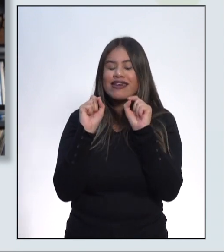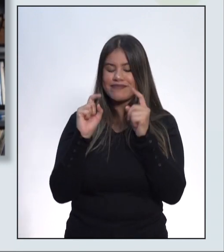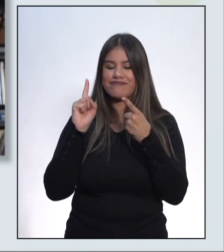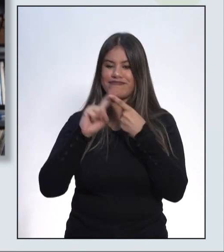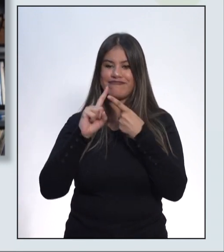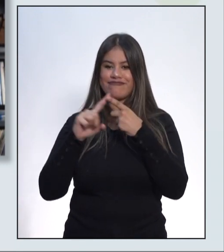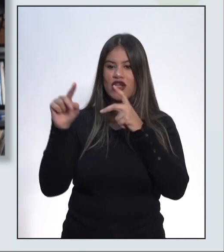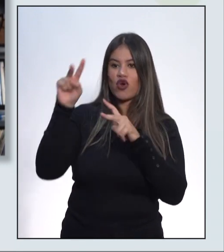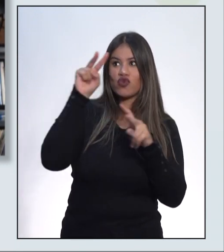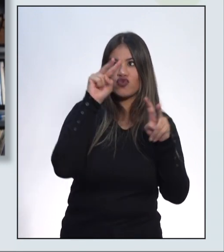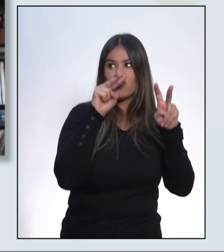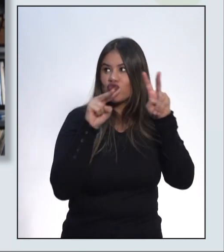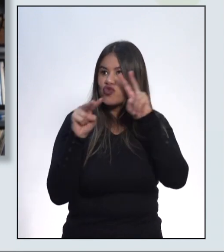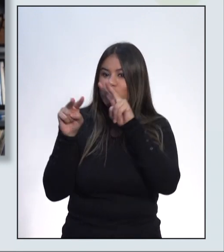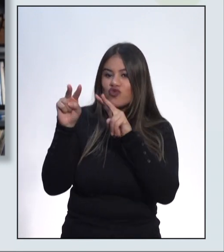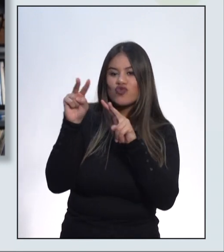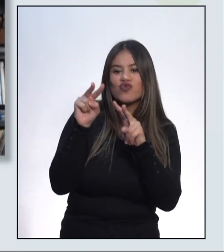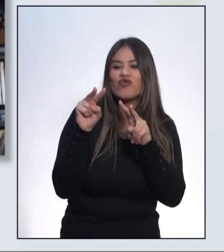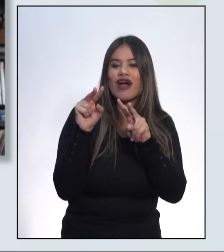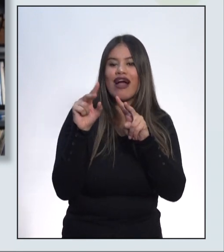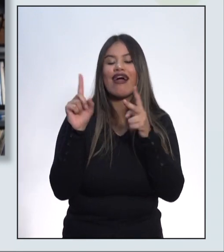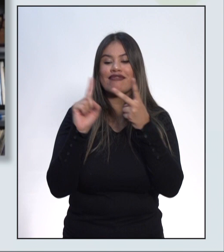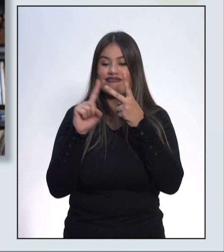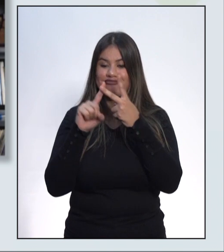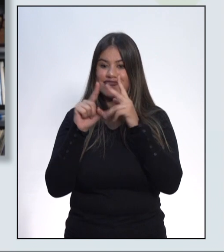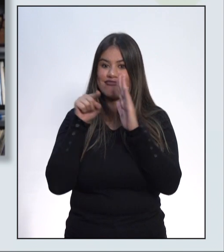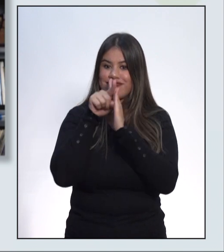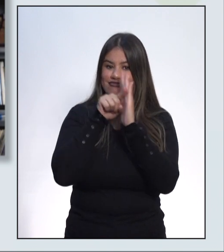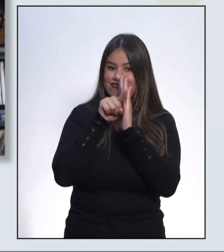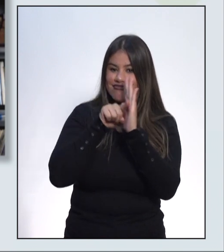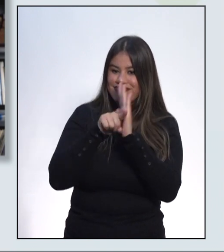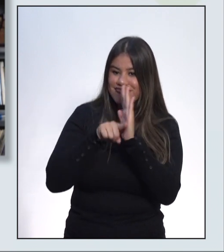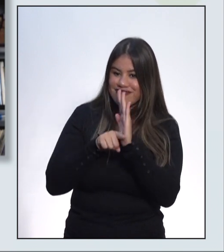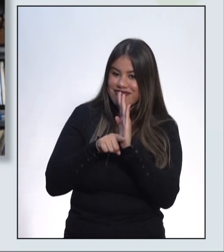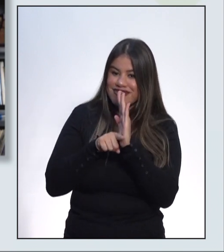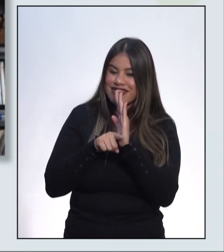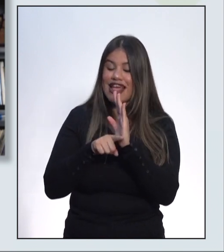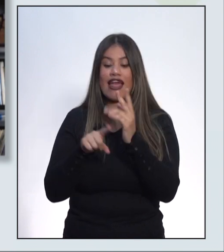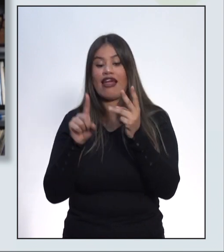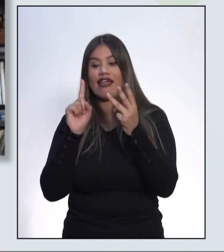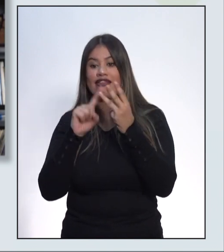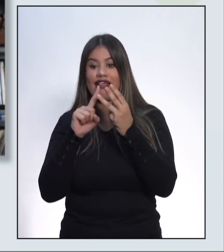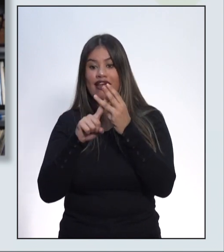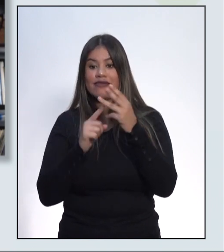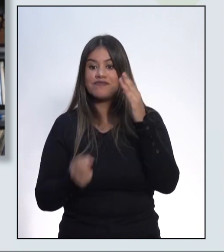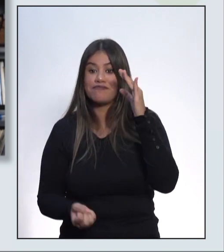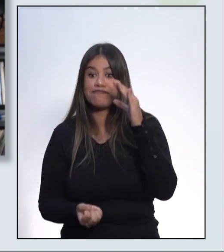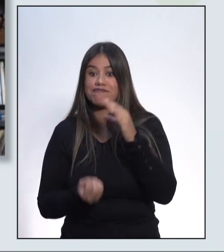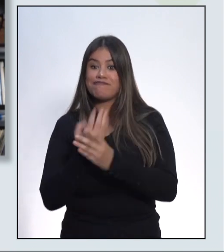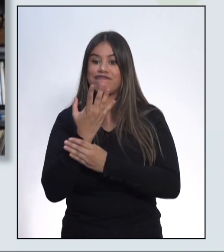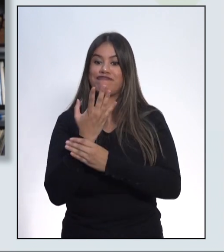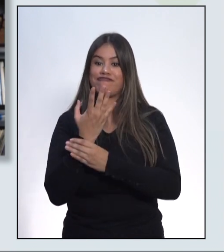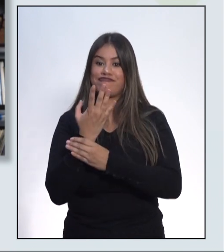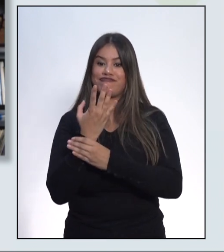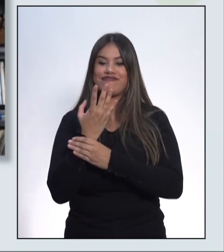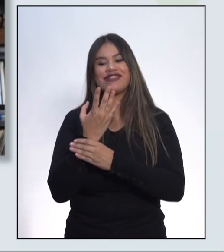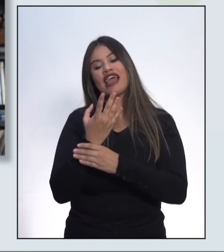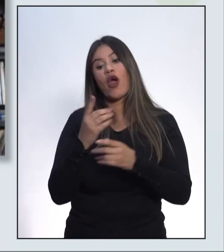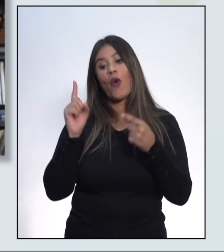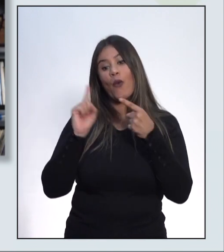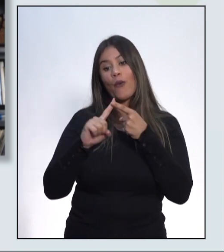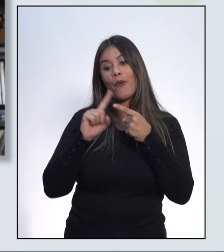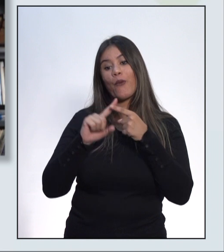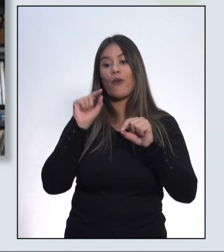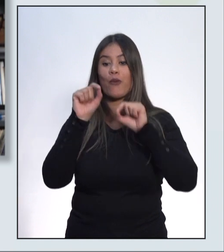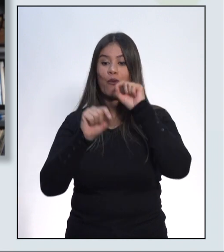observar, de investigar e de criar, para poder contar uma boa história. O primeiro desses superpoderes é o